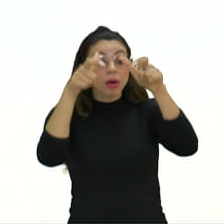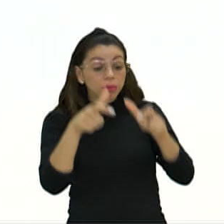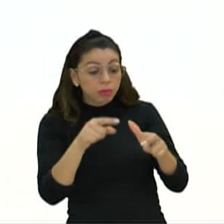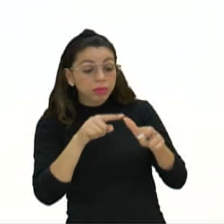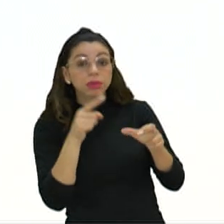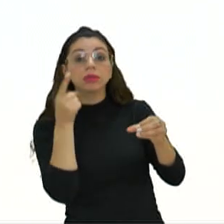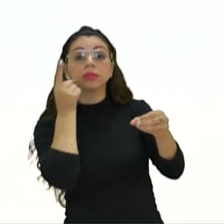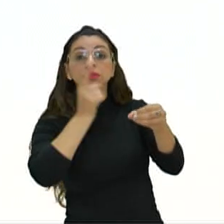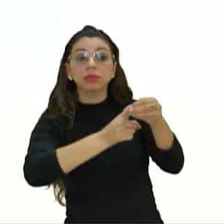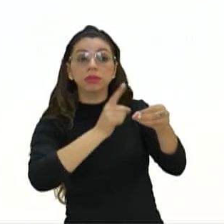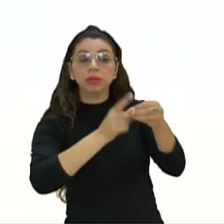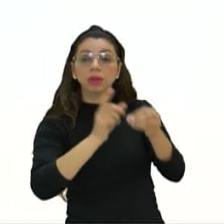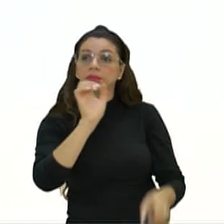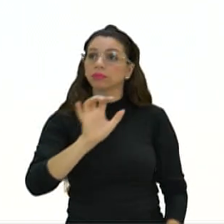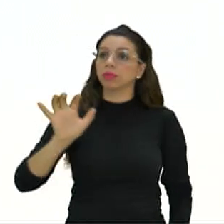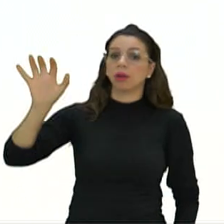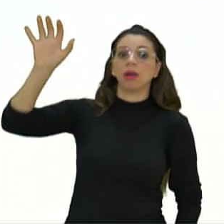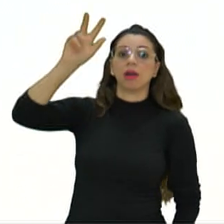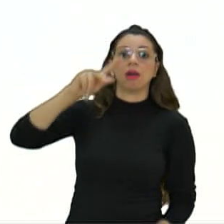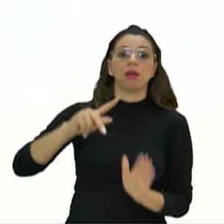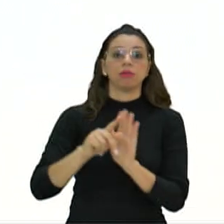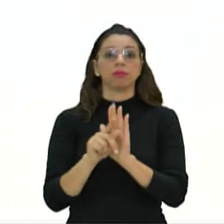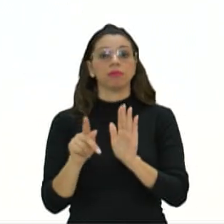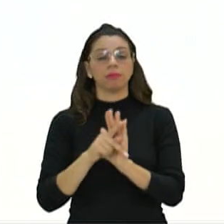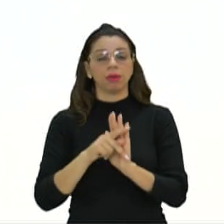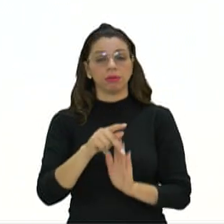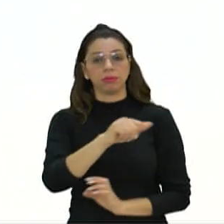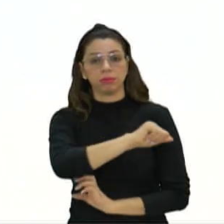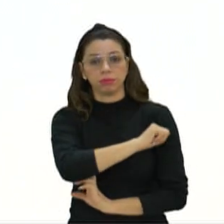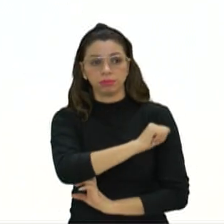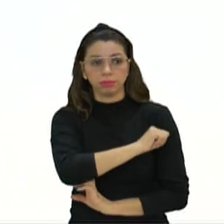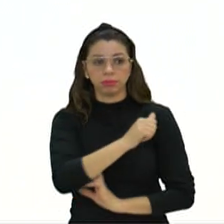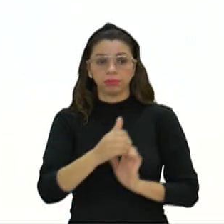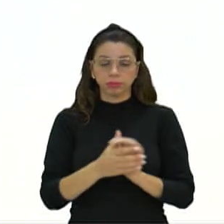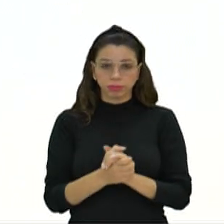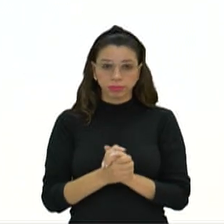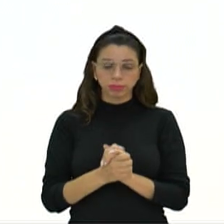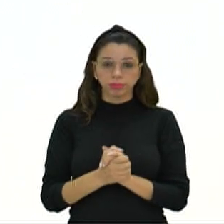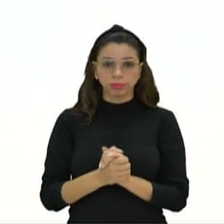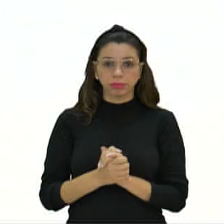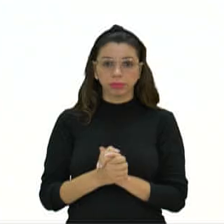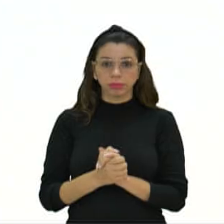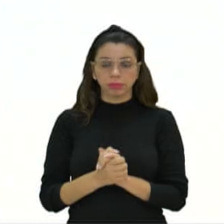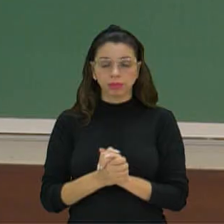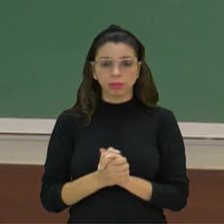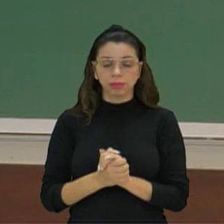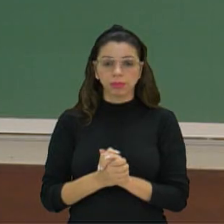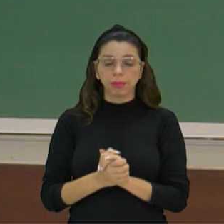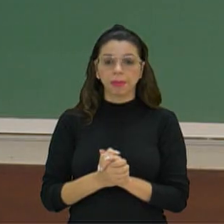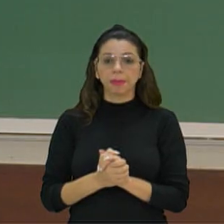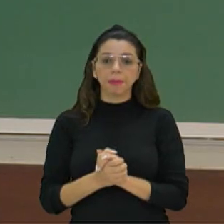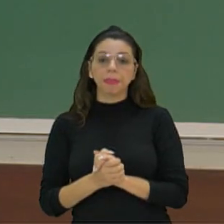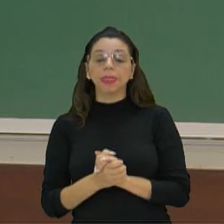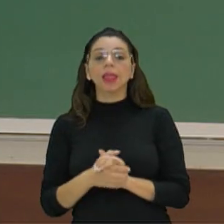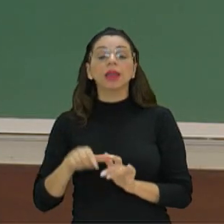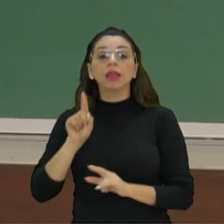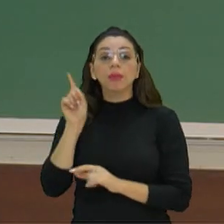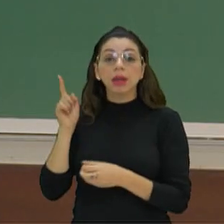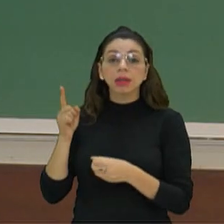de Petrópolis no mapa do Rio de Janeiro? O Rio de Janeiro, pessoal, está bem aqui, ó. Aqui é a capital. Uma dessas